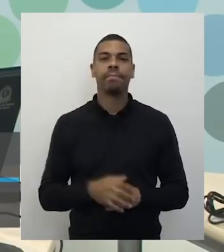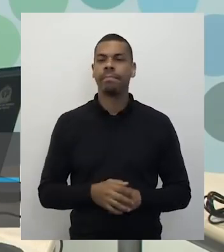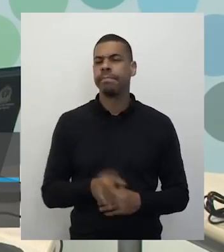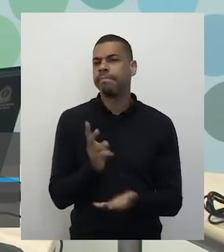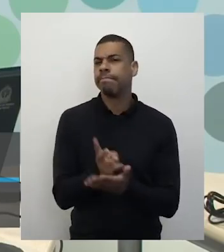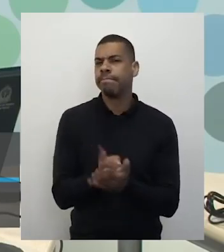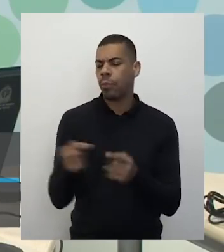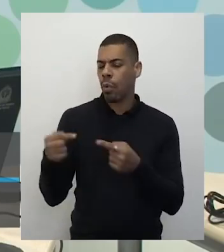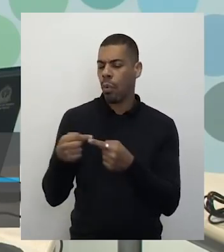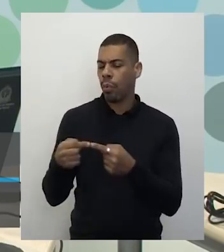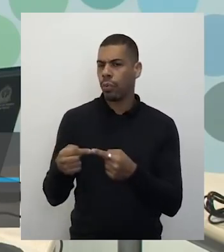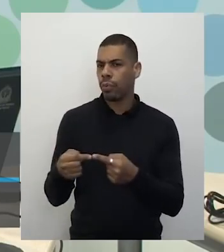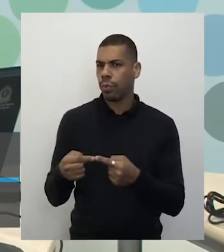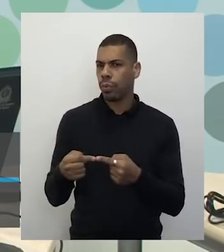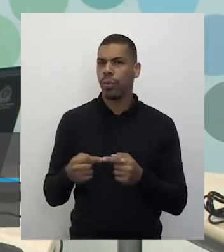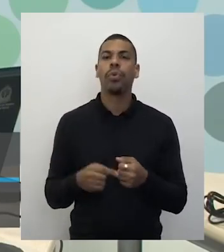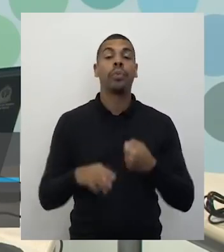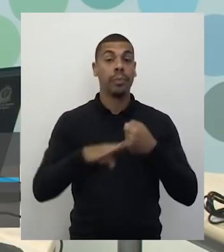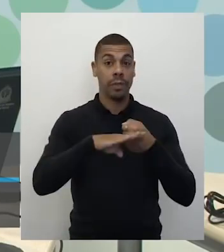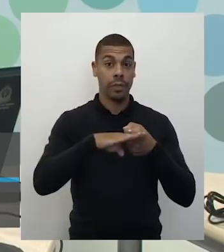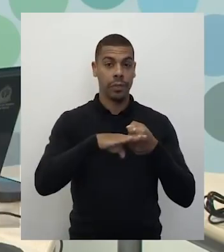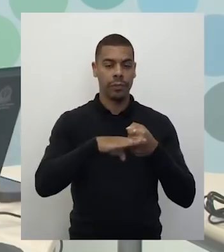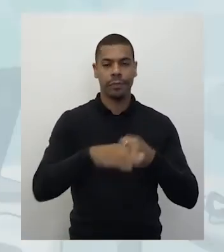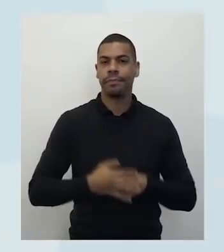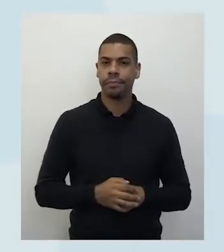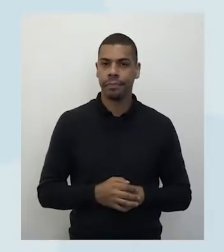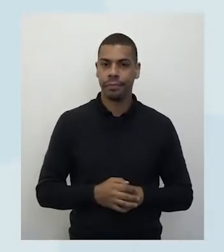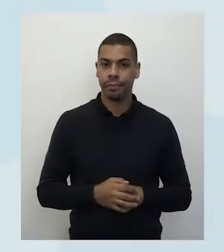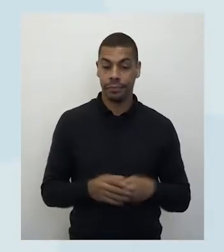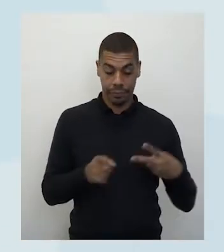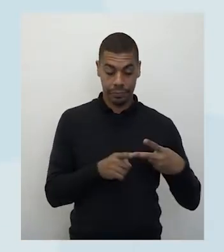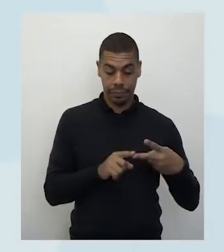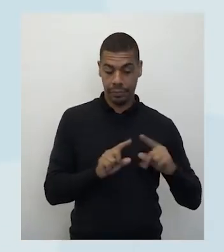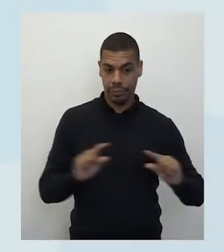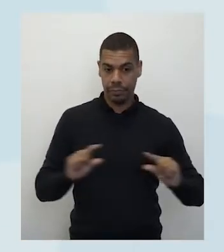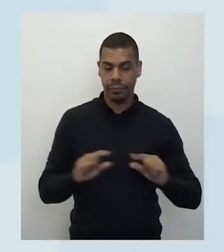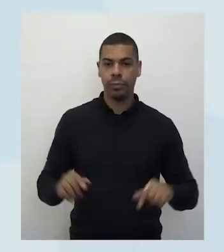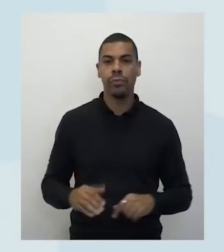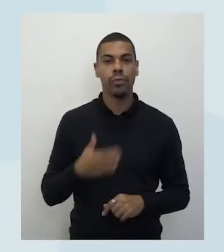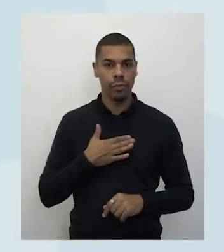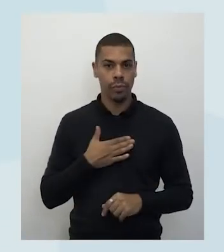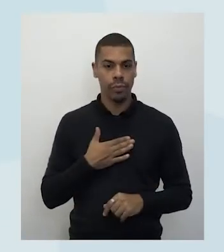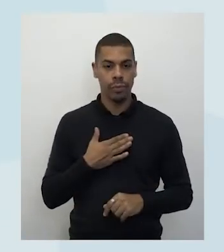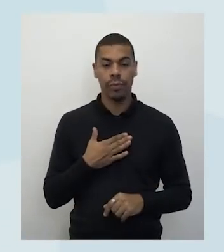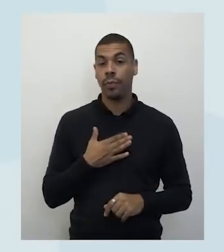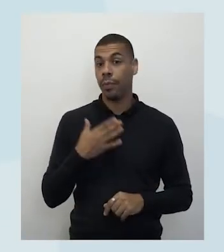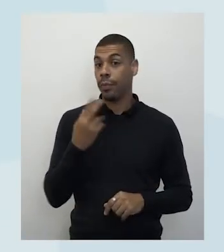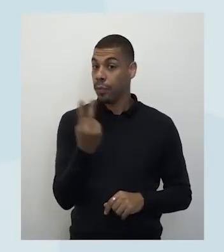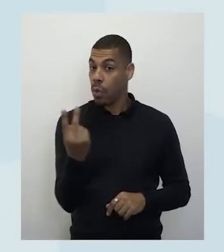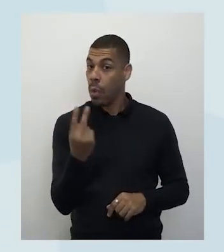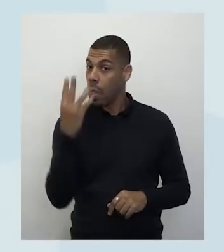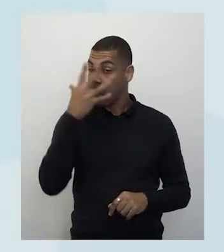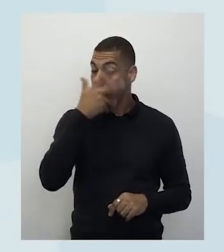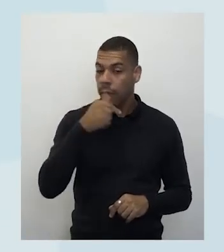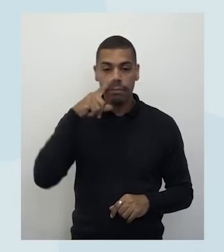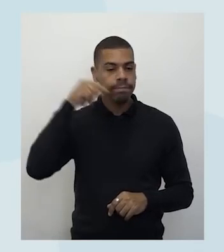pensando no substantivo aí, certo? Tem outro exemplo. Os meus dois lindos gatinhos. Então, a mesma coisa, só que aqui eu